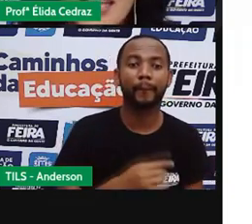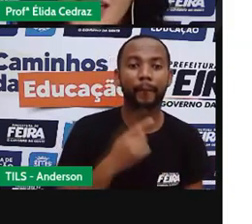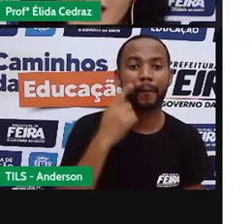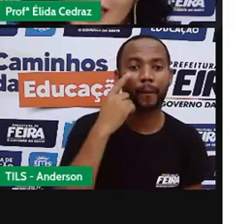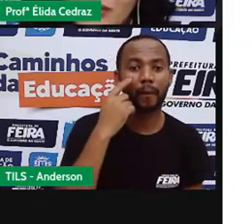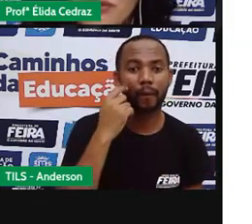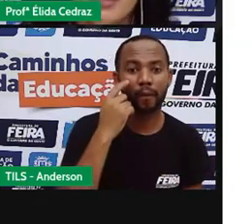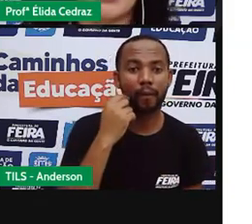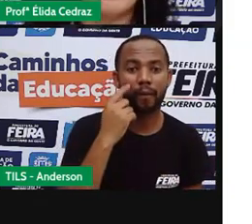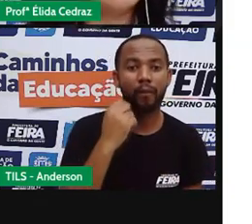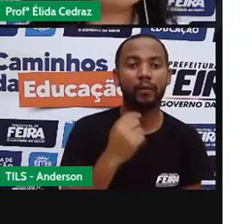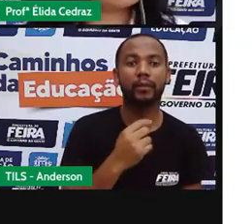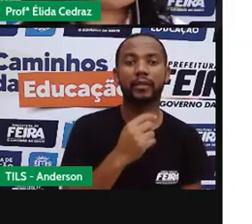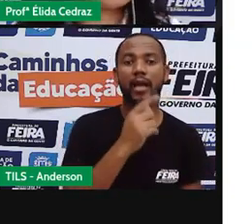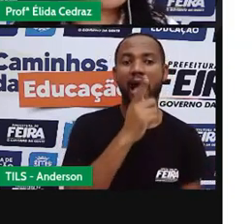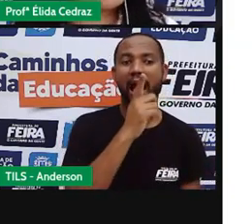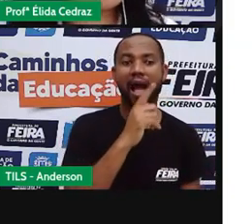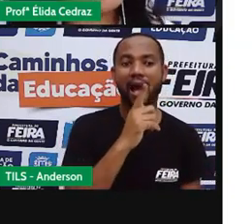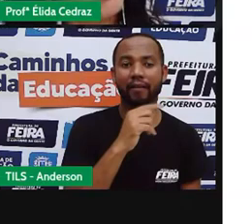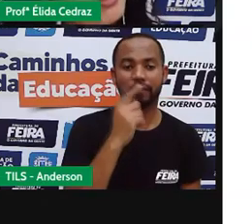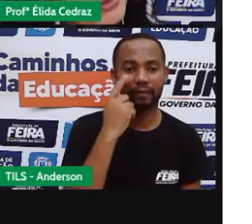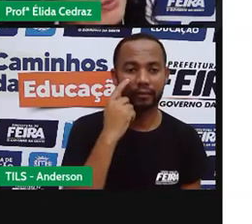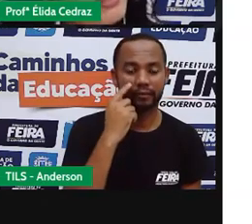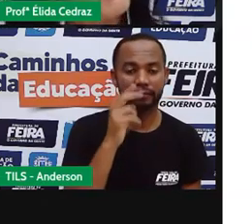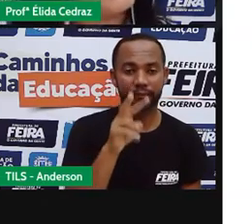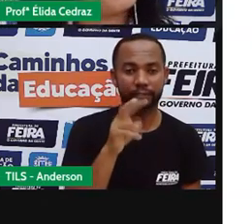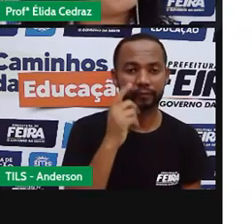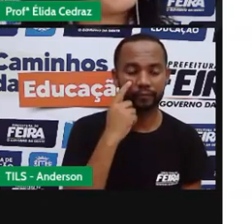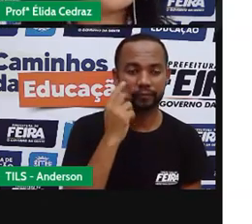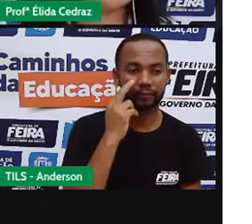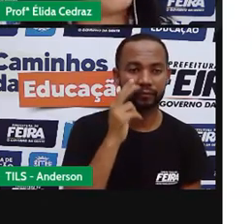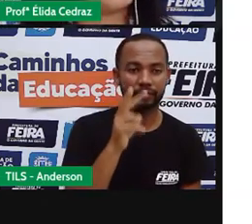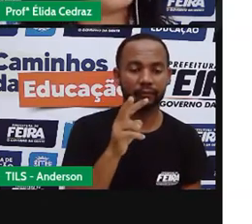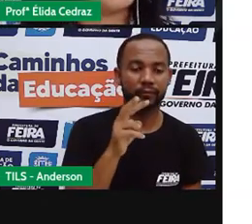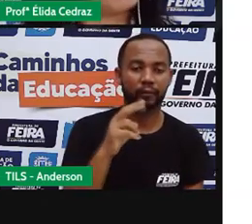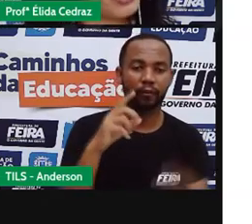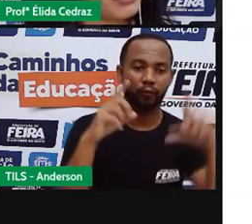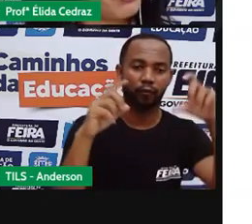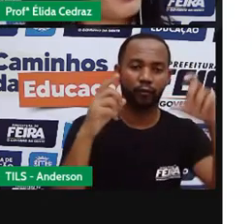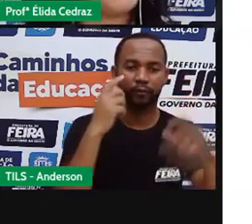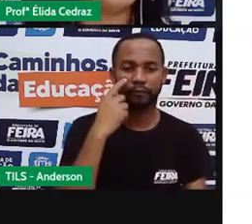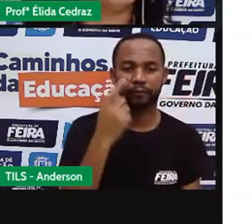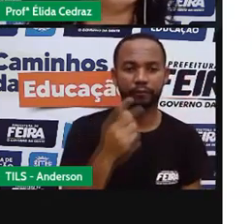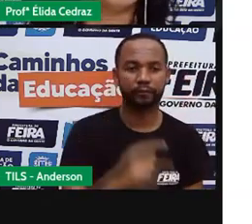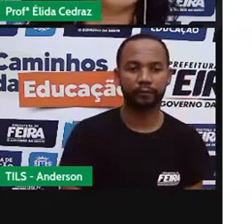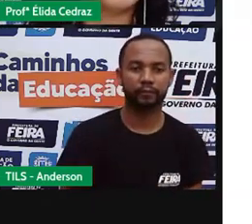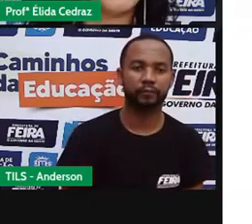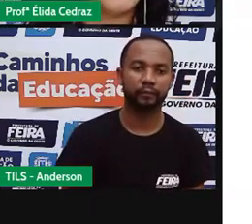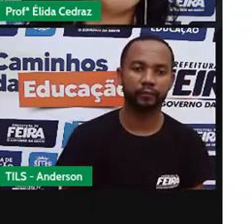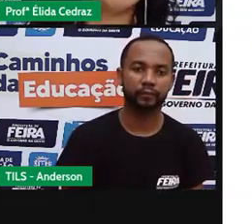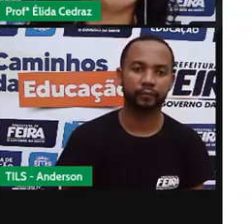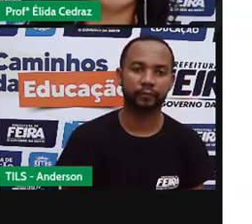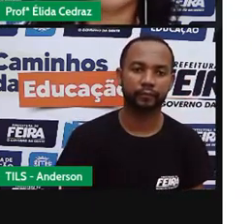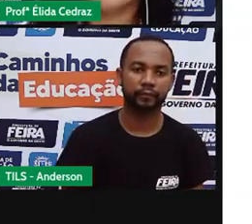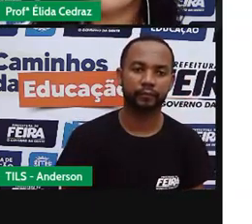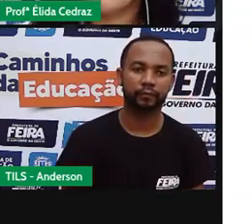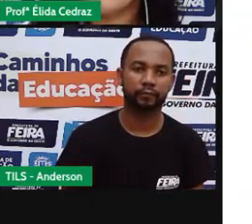Olhos d'Água. Você vai ter que descobrir o nome do bairro olhando para as imagens. Próximo bairro? Vamos lá.